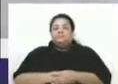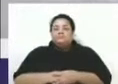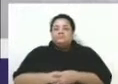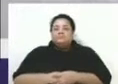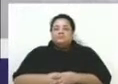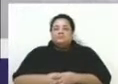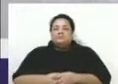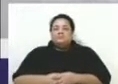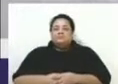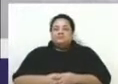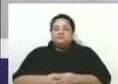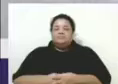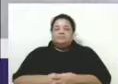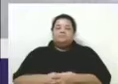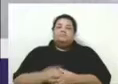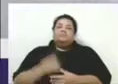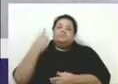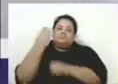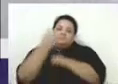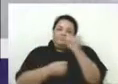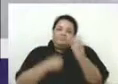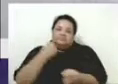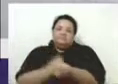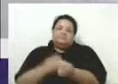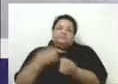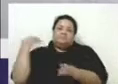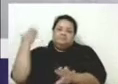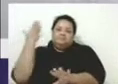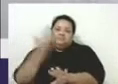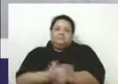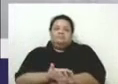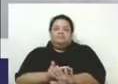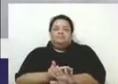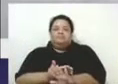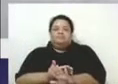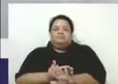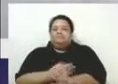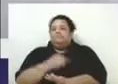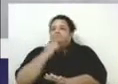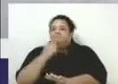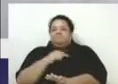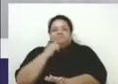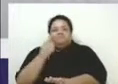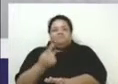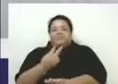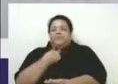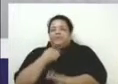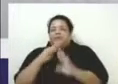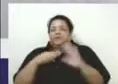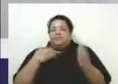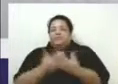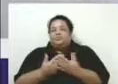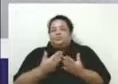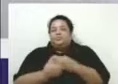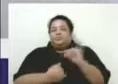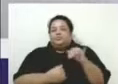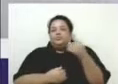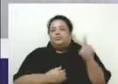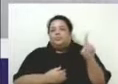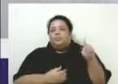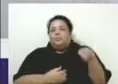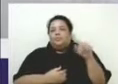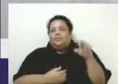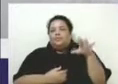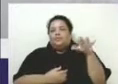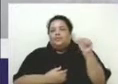Passou-se o ano e ele não conseguiu a vaga na escola João Maria, naquele ano,